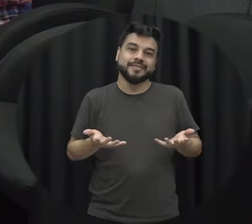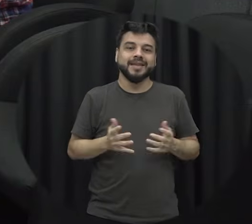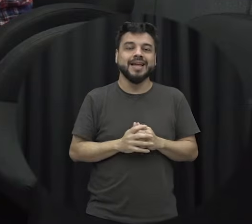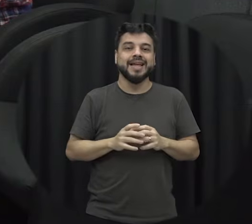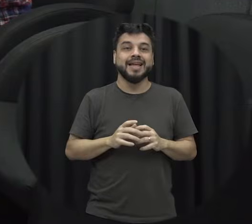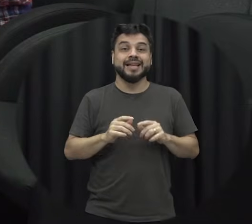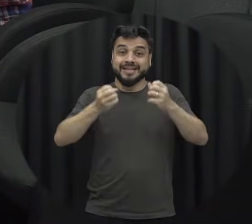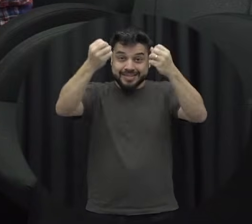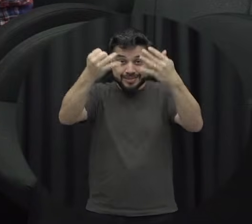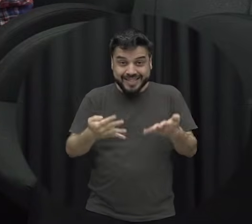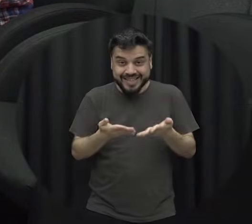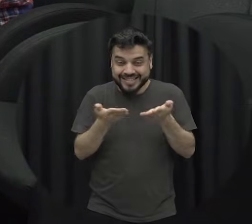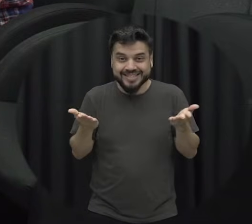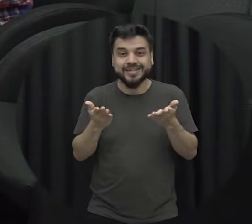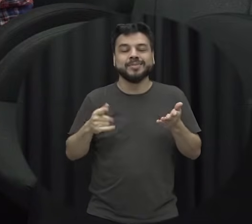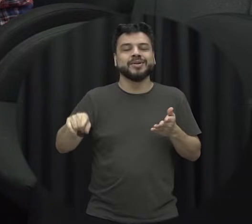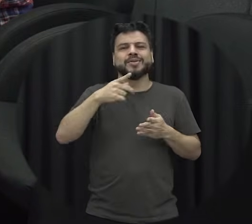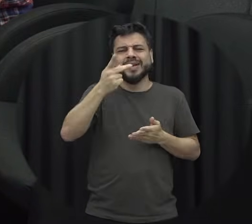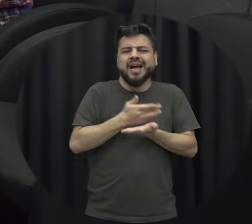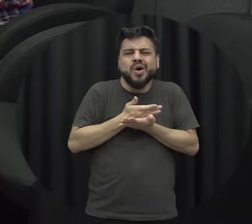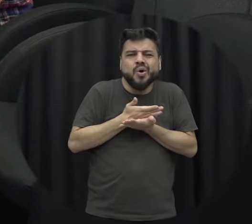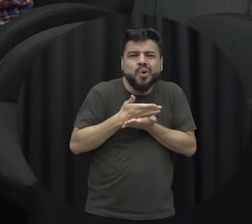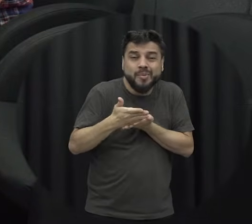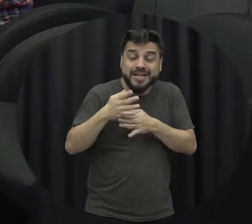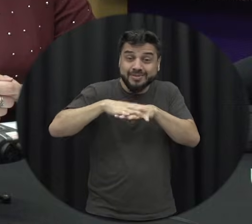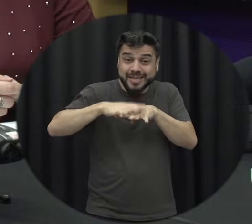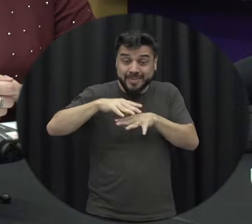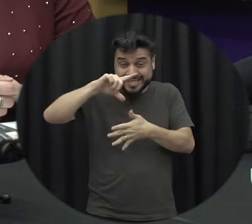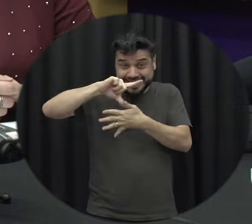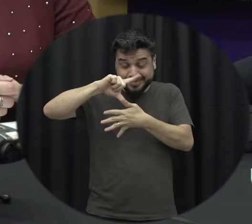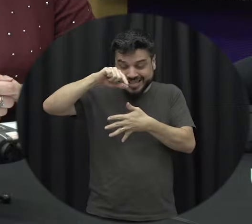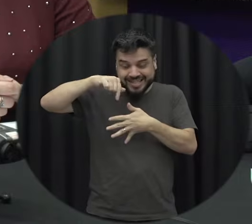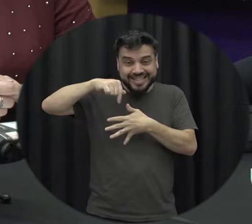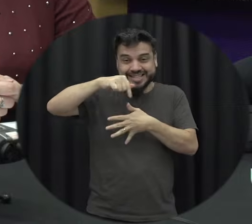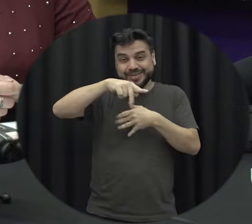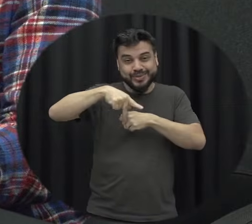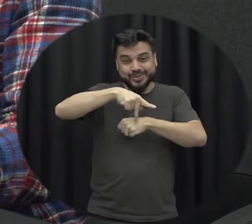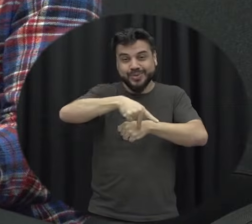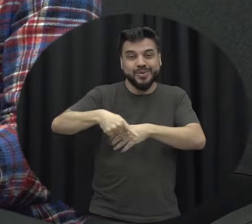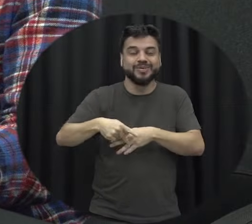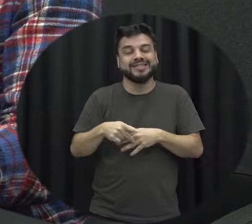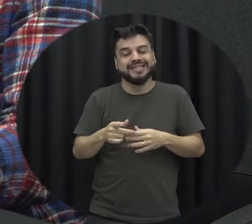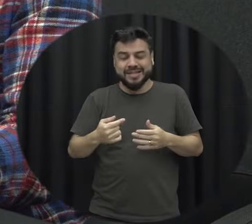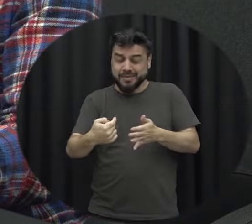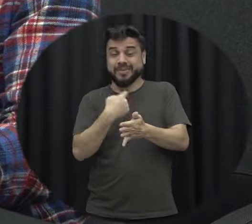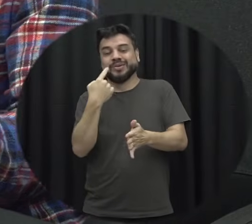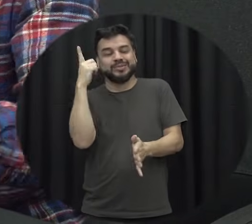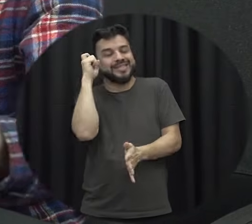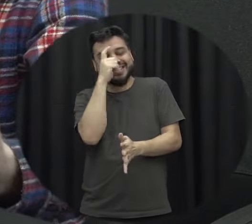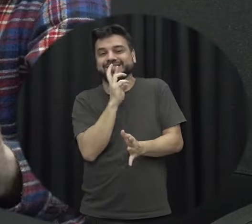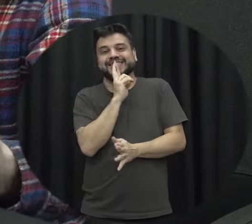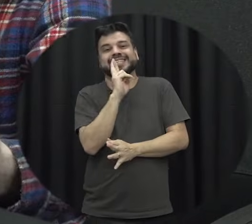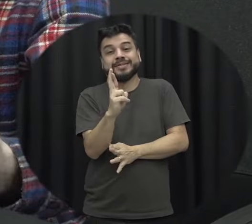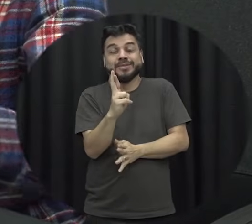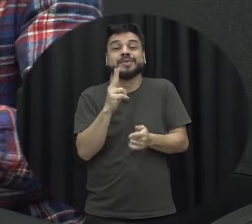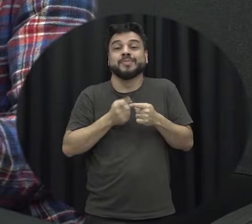para dizer que talvez pensar numa origem da matemática na América Latina seja uma pergunta muito difícil de ser respondida pela